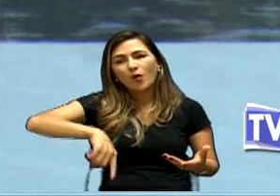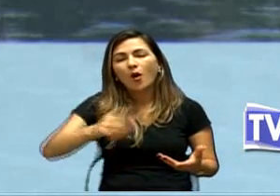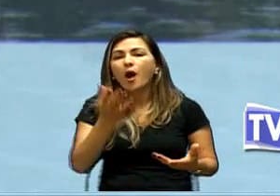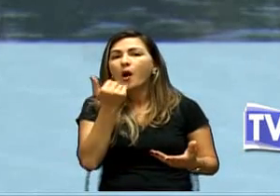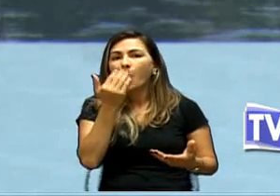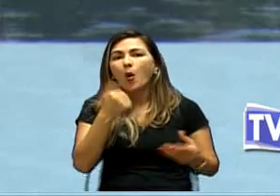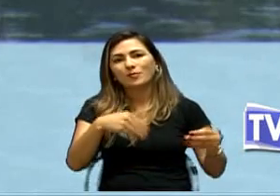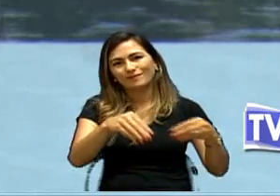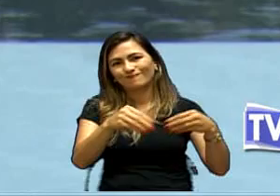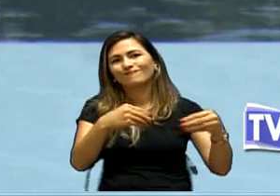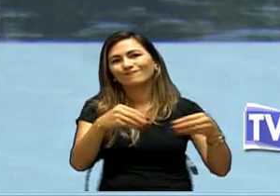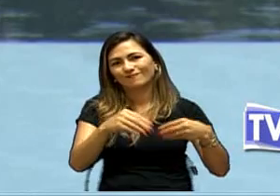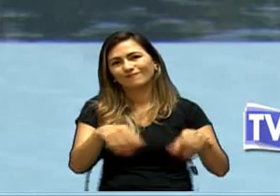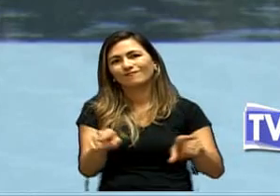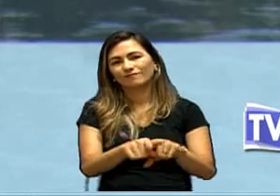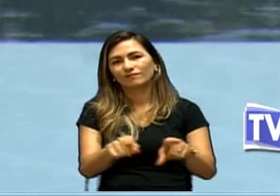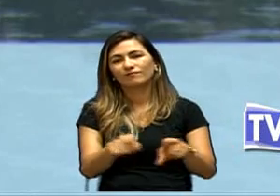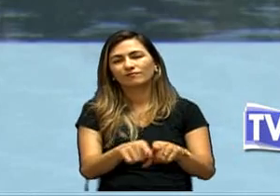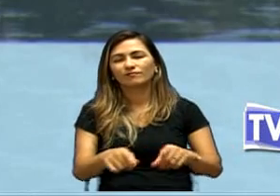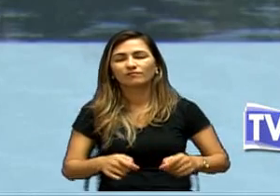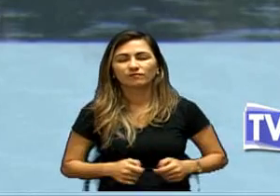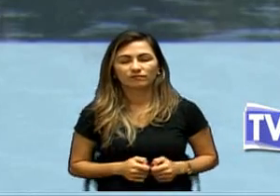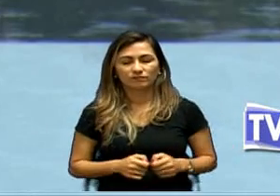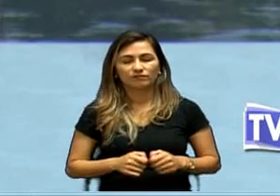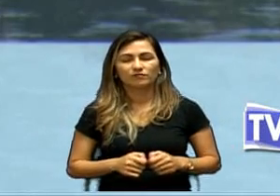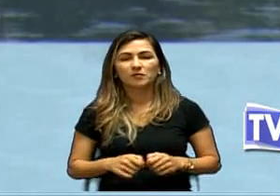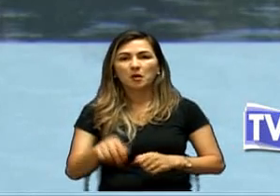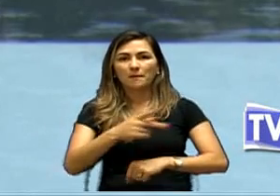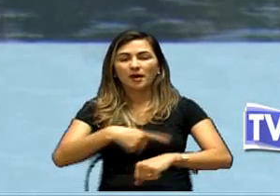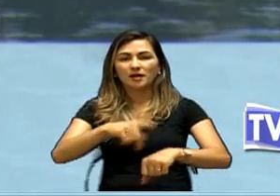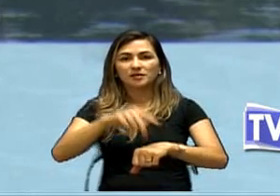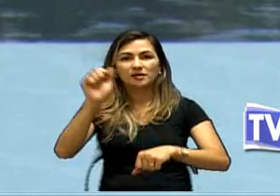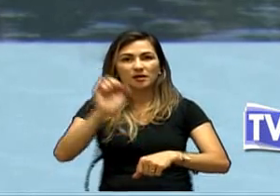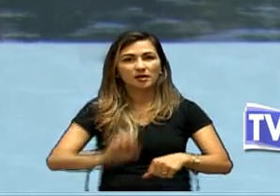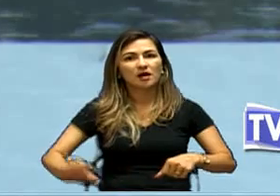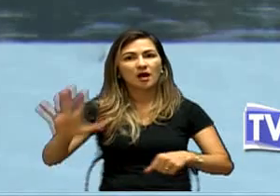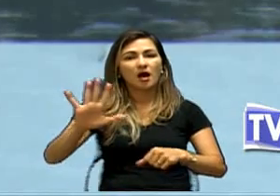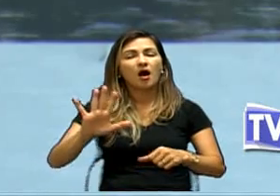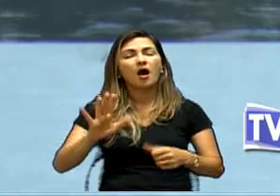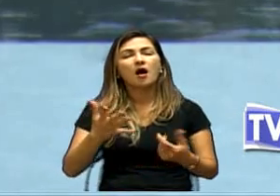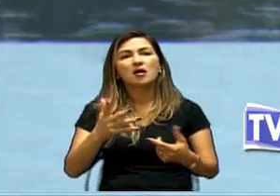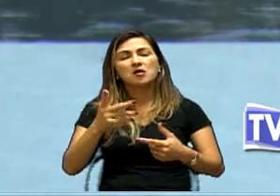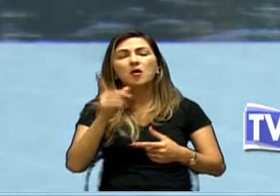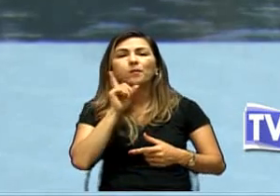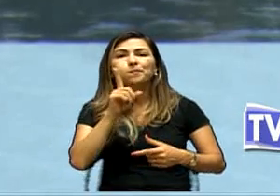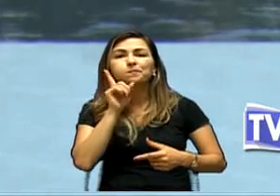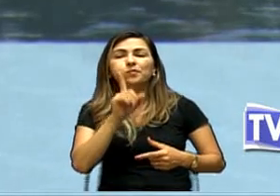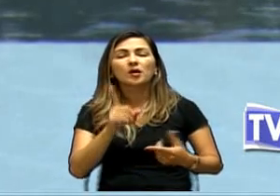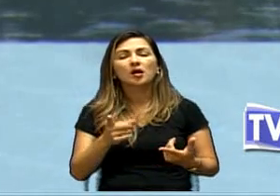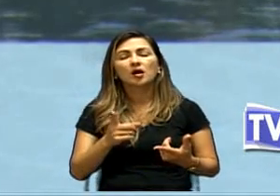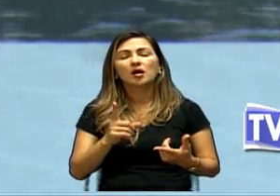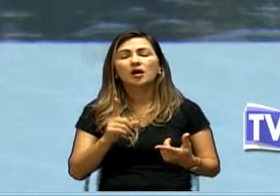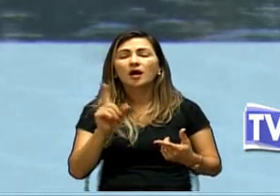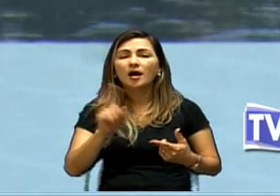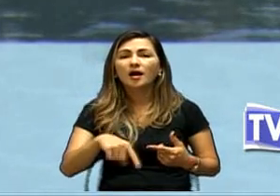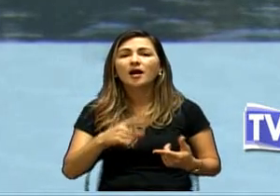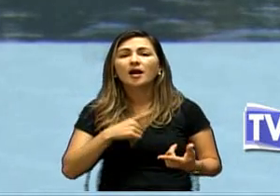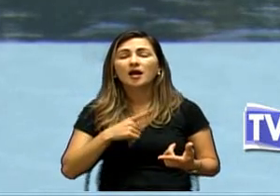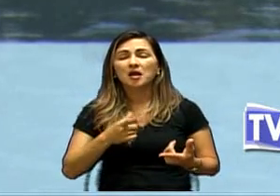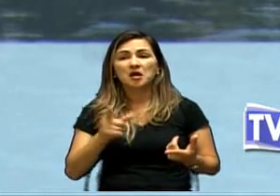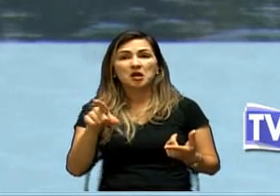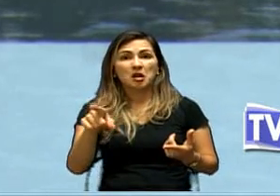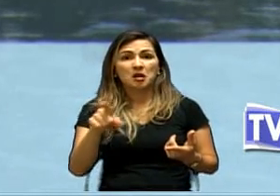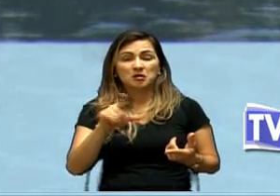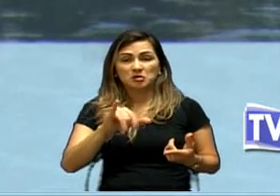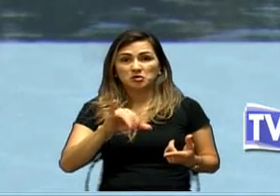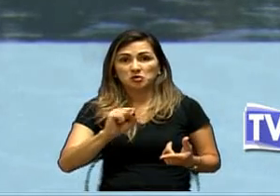planeta, diga-se de passagem, Estados Unidos e Europa, já estão abolindo o uso do isopor,